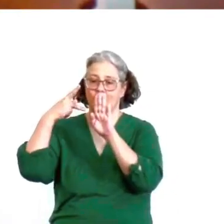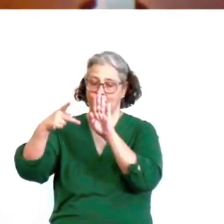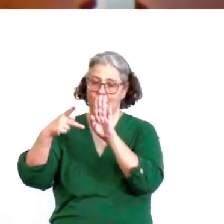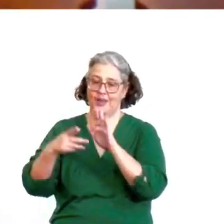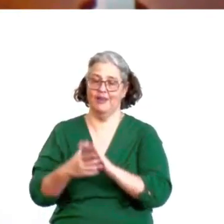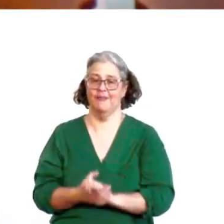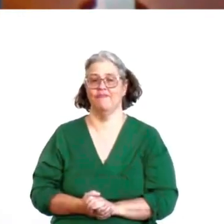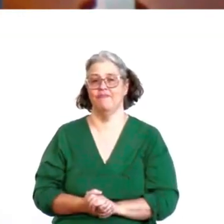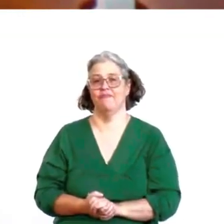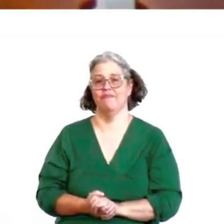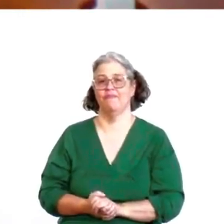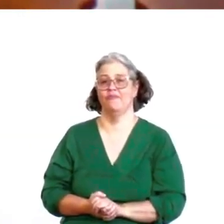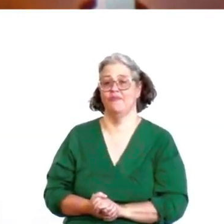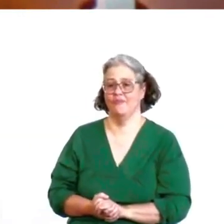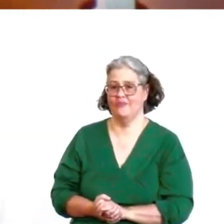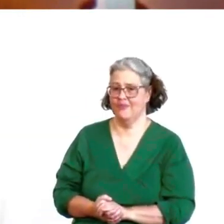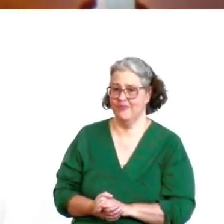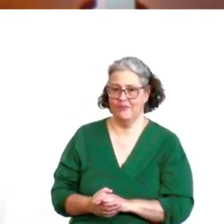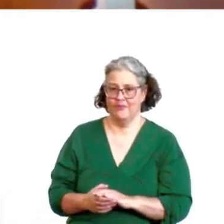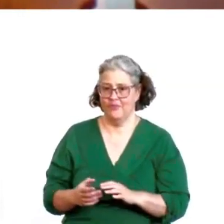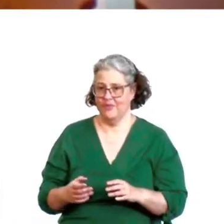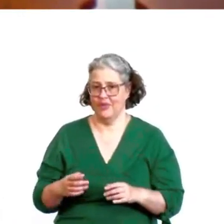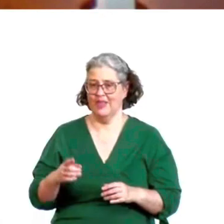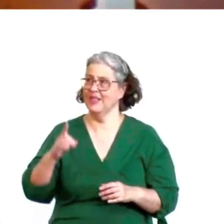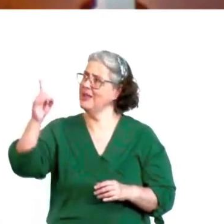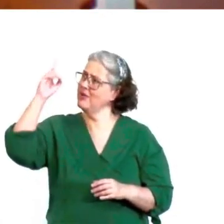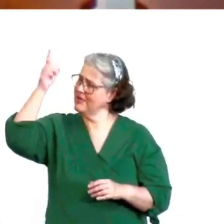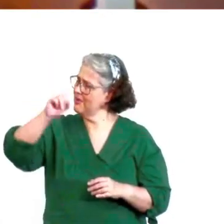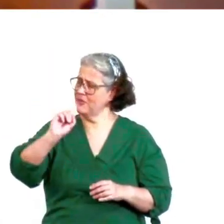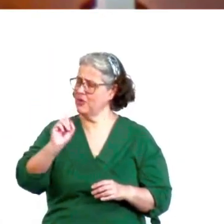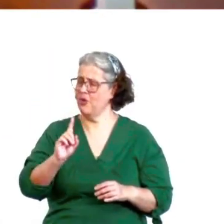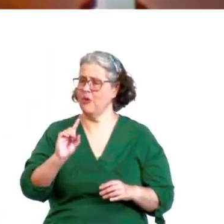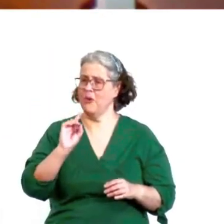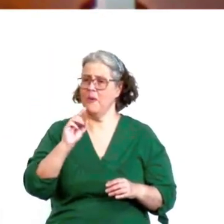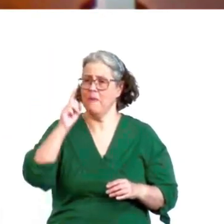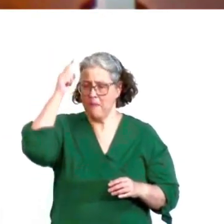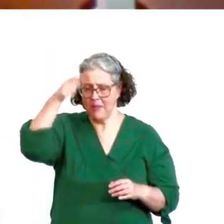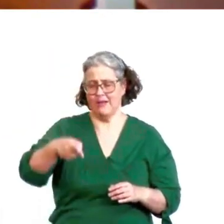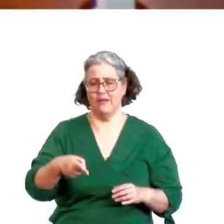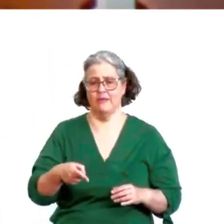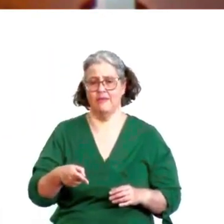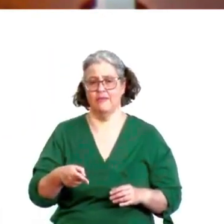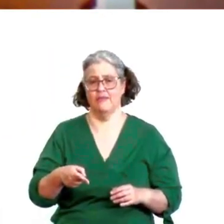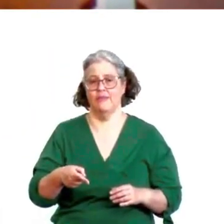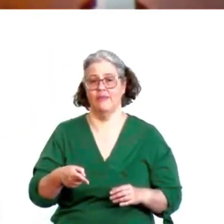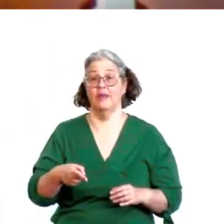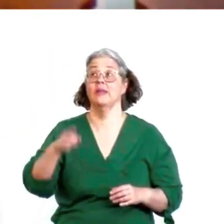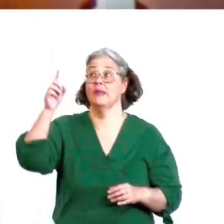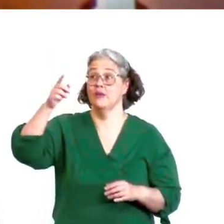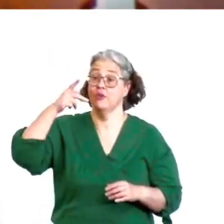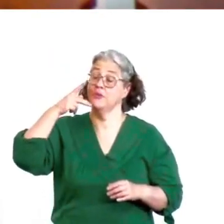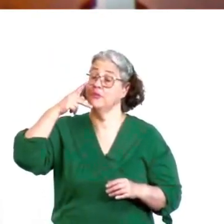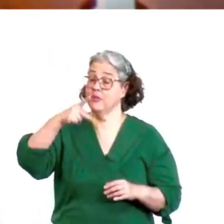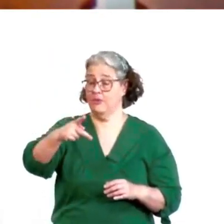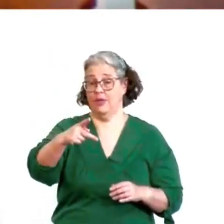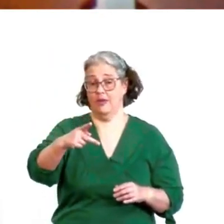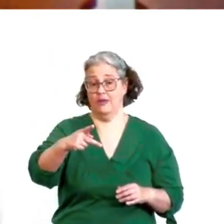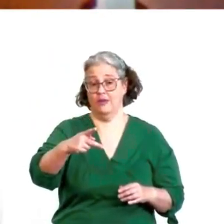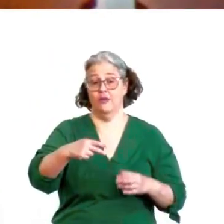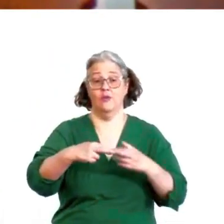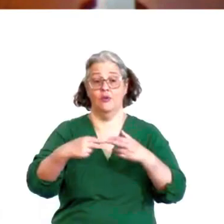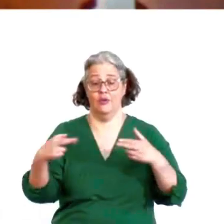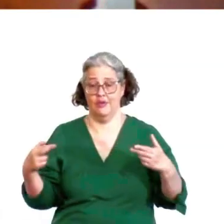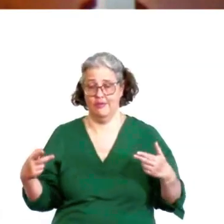promessas. Deus não apenas manda ele ir, Deus promete coisas